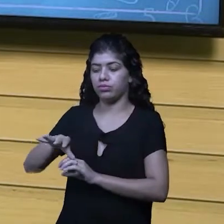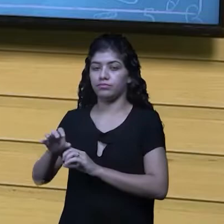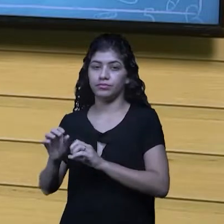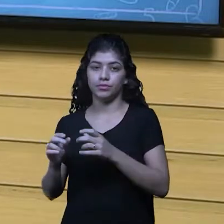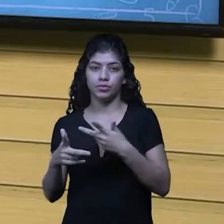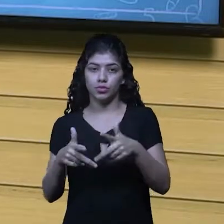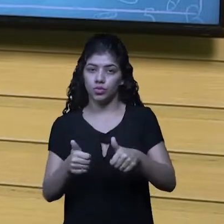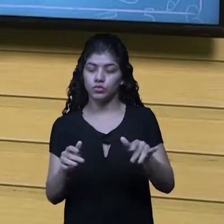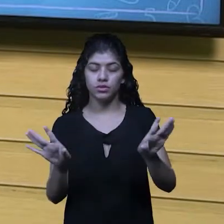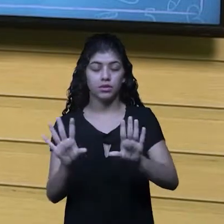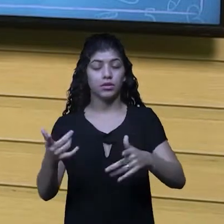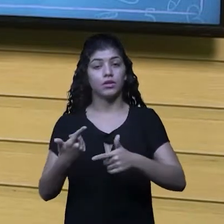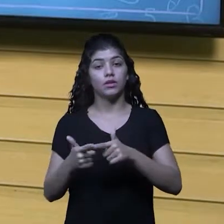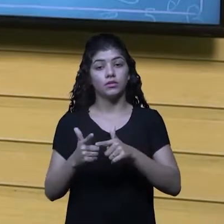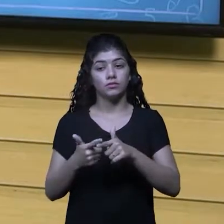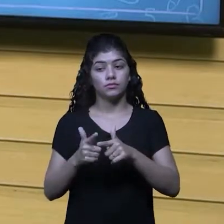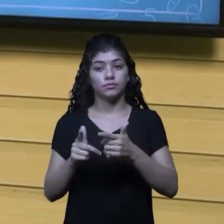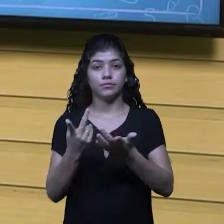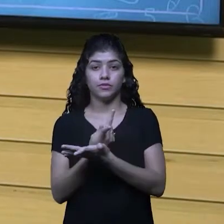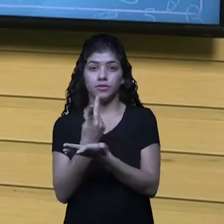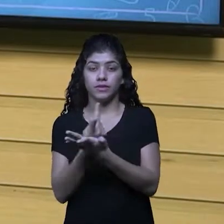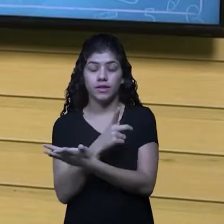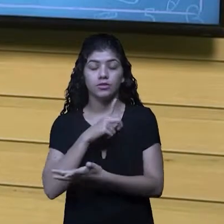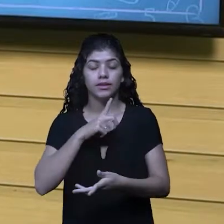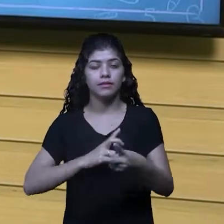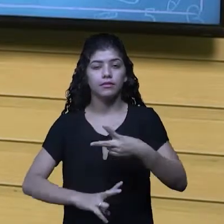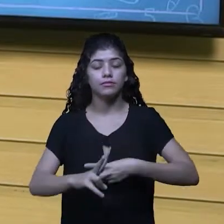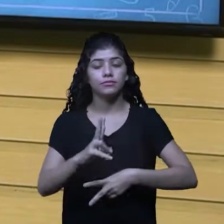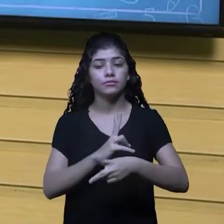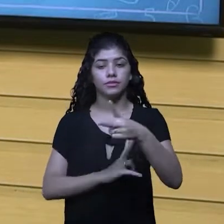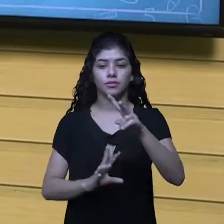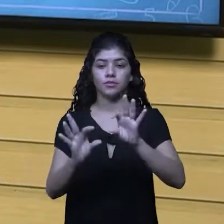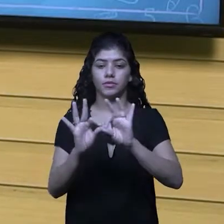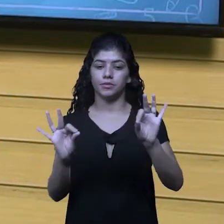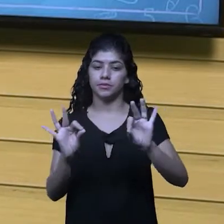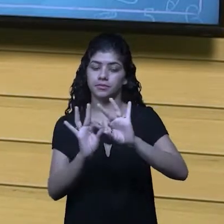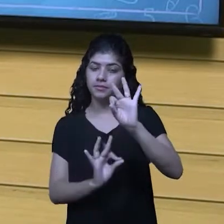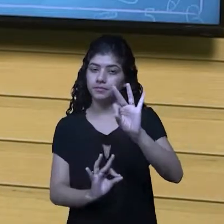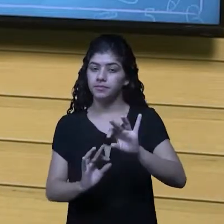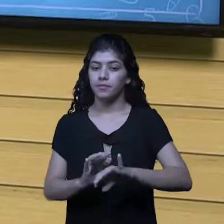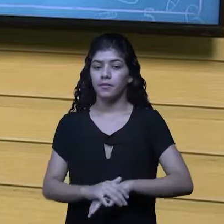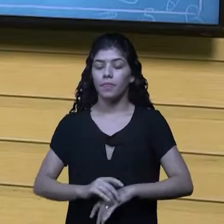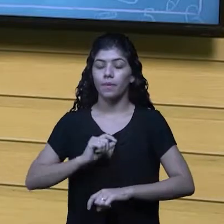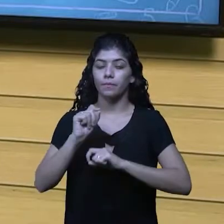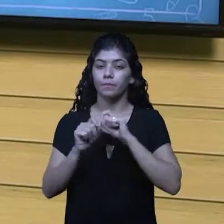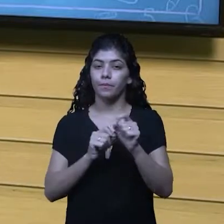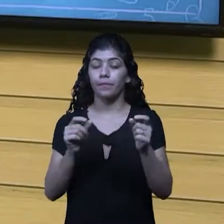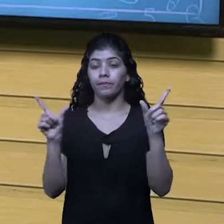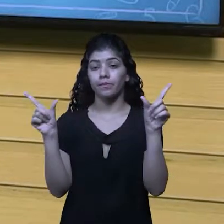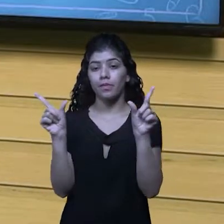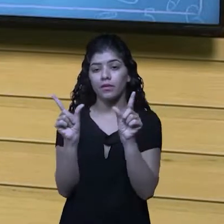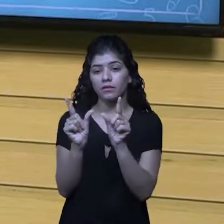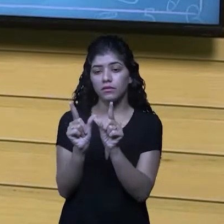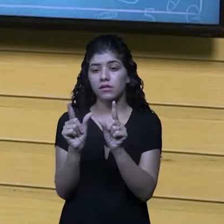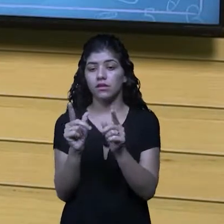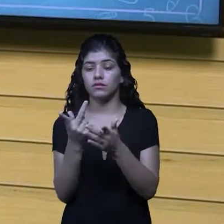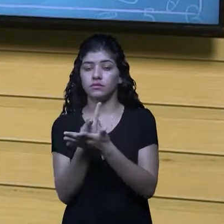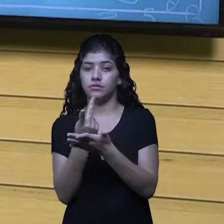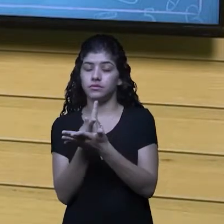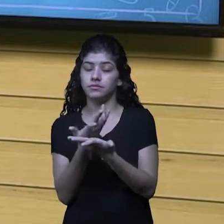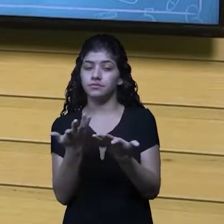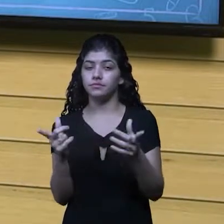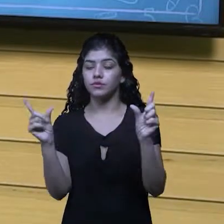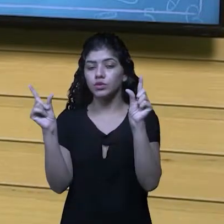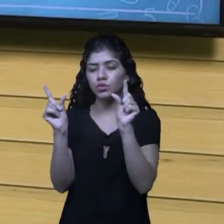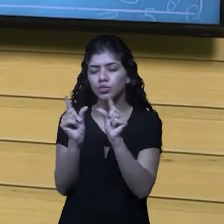eles vão fazer parte sempre de uma medida. O que nos resta é minimizar esses erros, diminuir ao